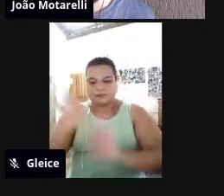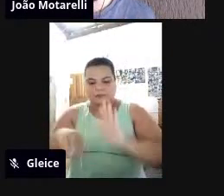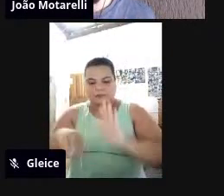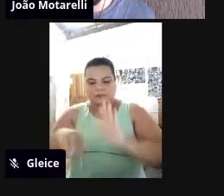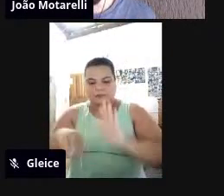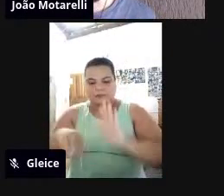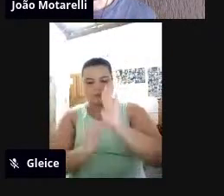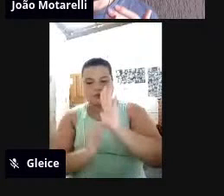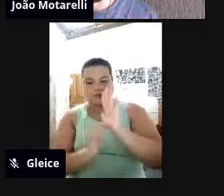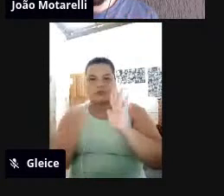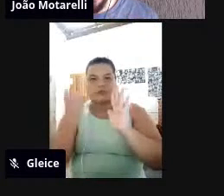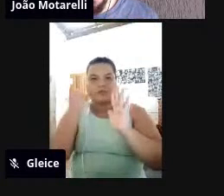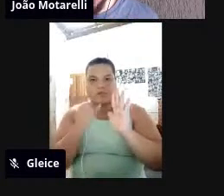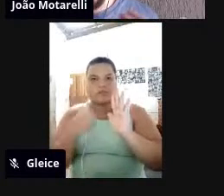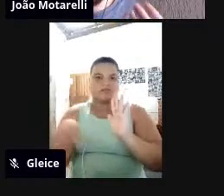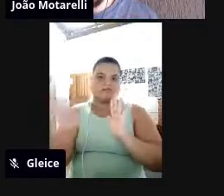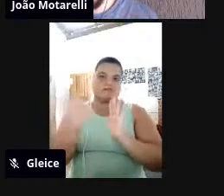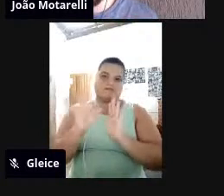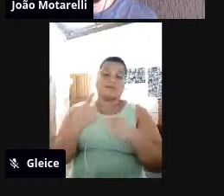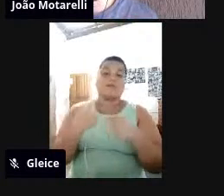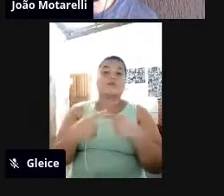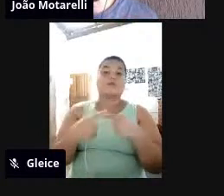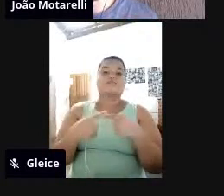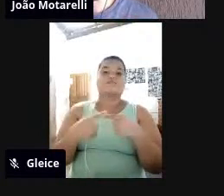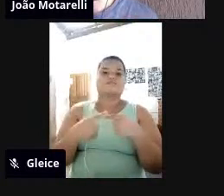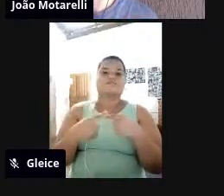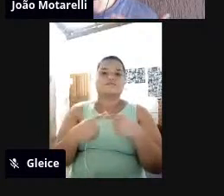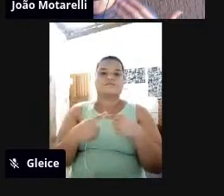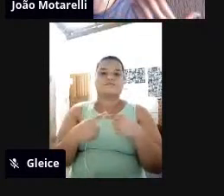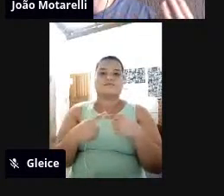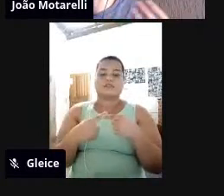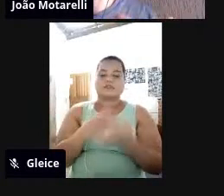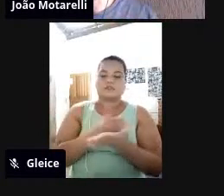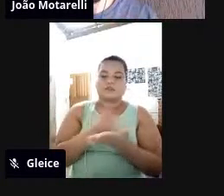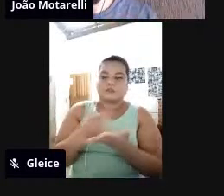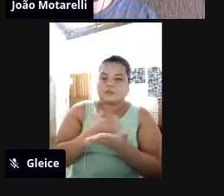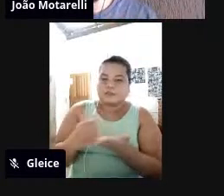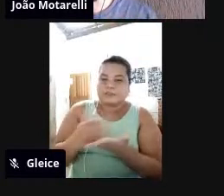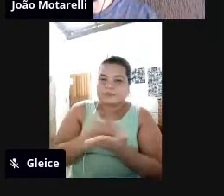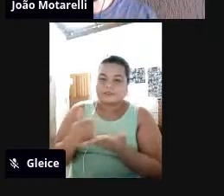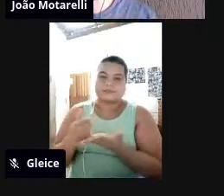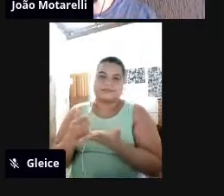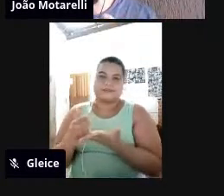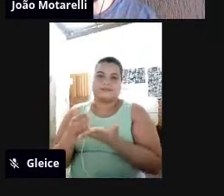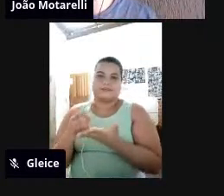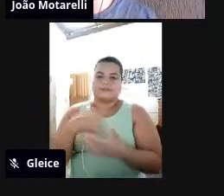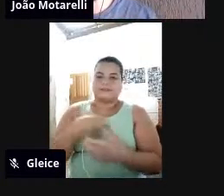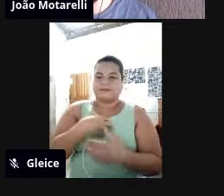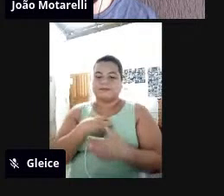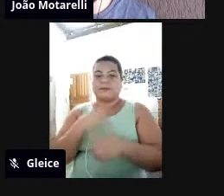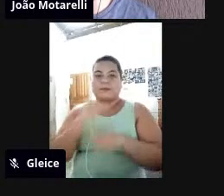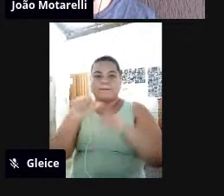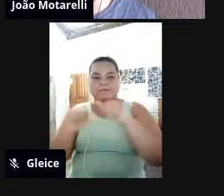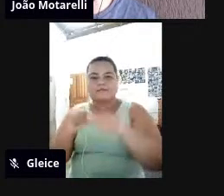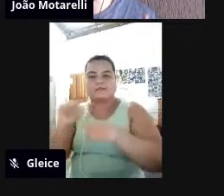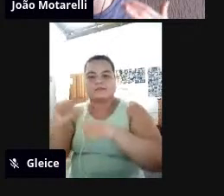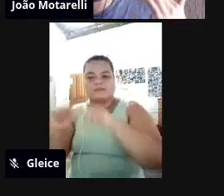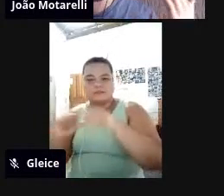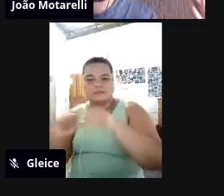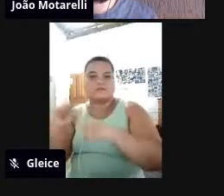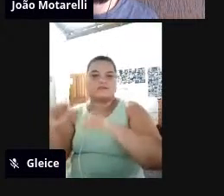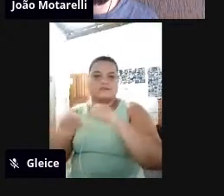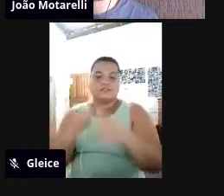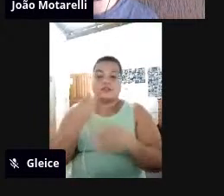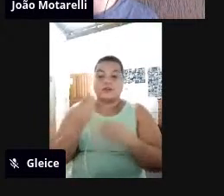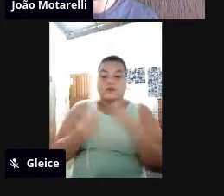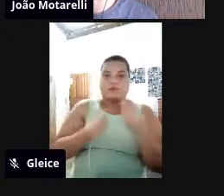quê? Porque ele pode estar apresentando um desvio do comportamento. Então, a forma de vivenciar a alimentação,